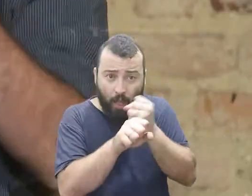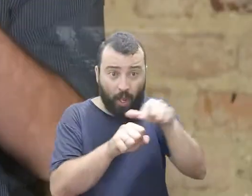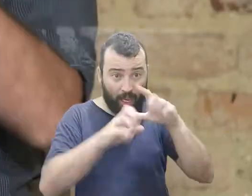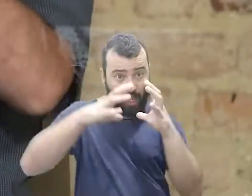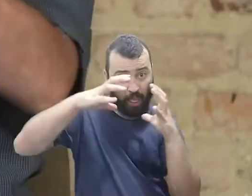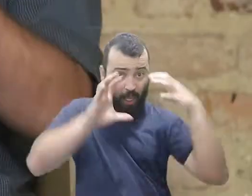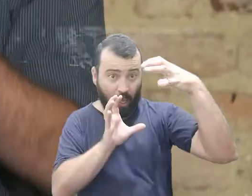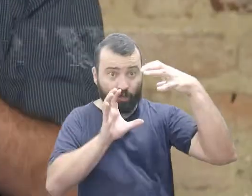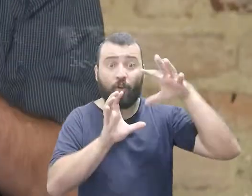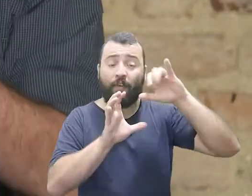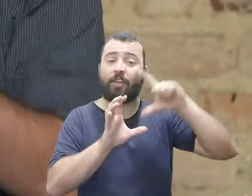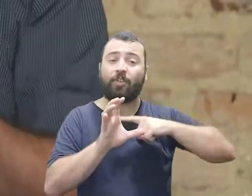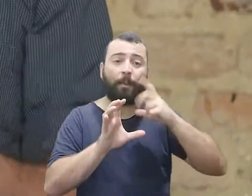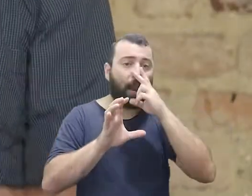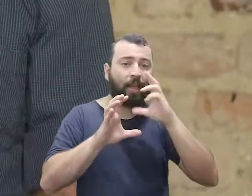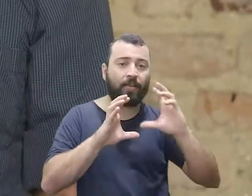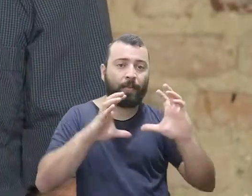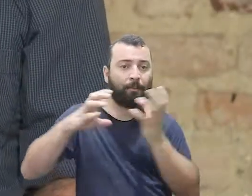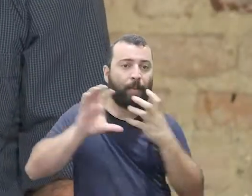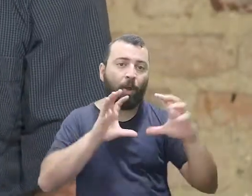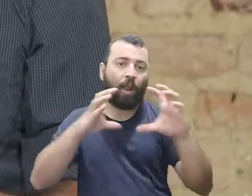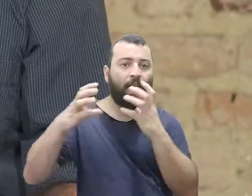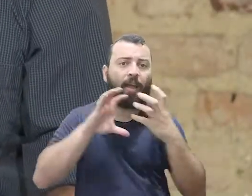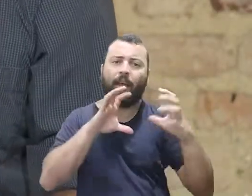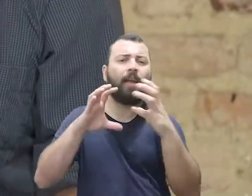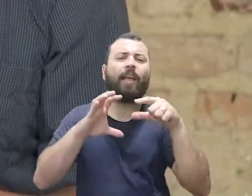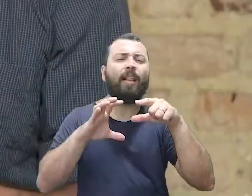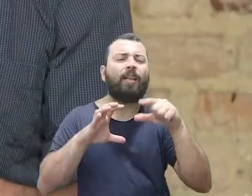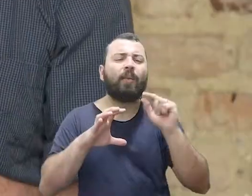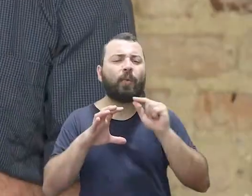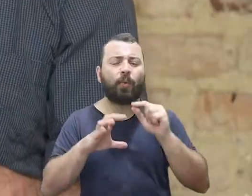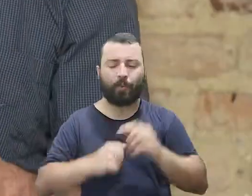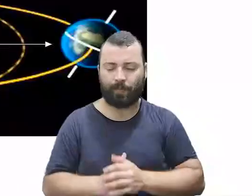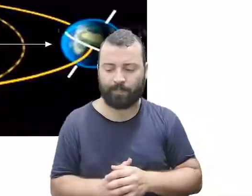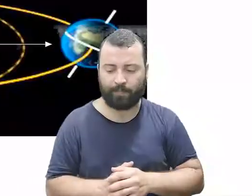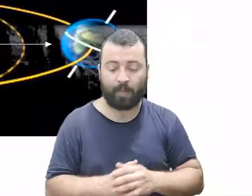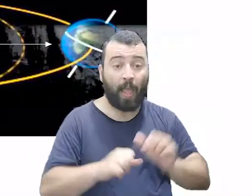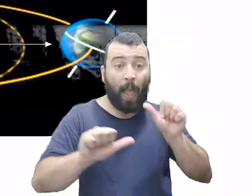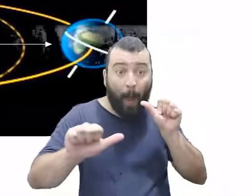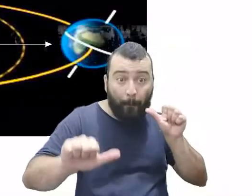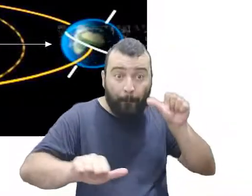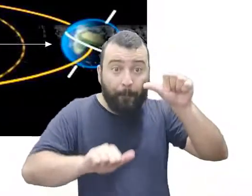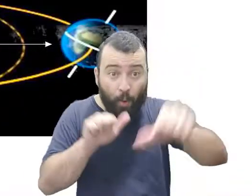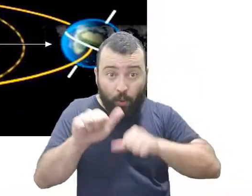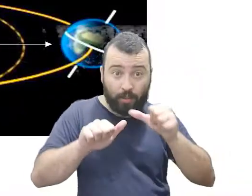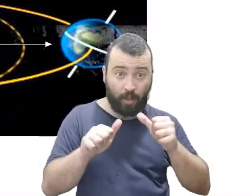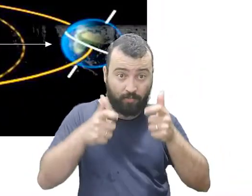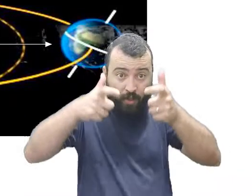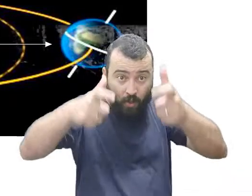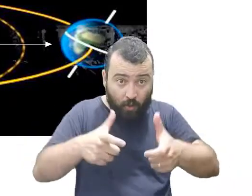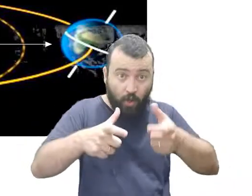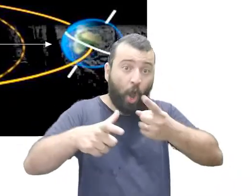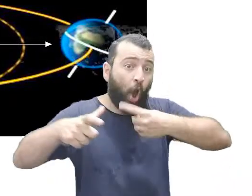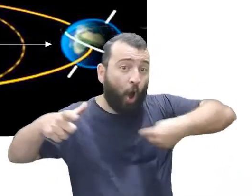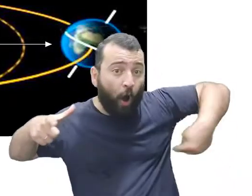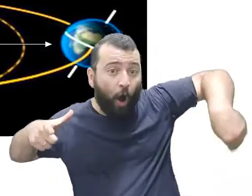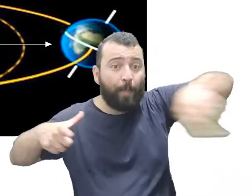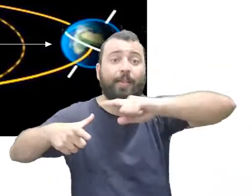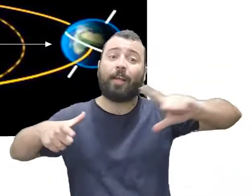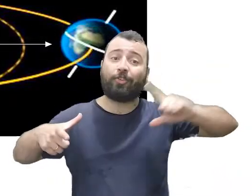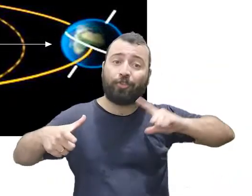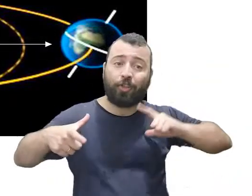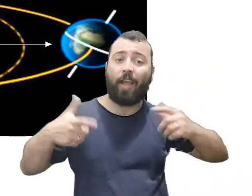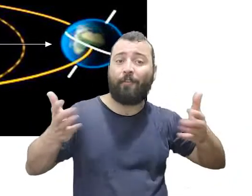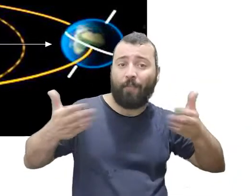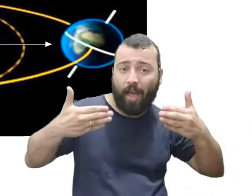que vai sofrer uma espécie de um bamboleio. E qual que é o papel desse efeito? Ele muda a posição na órbita onde